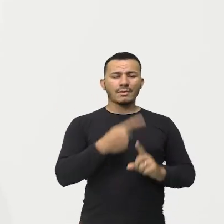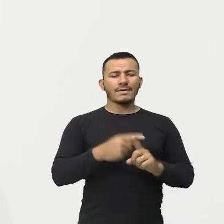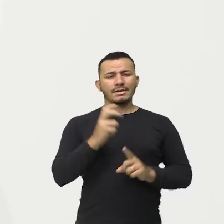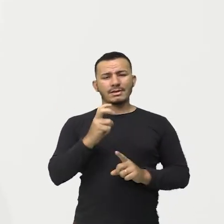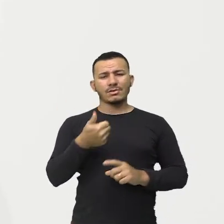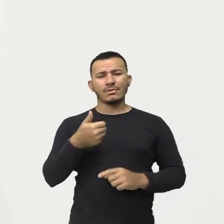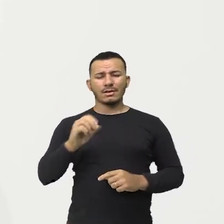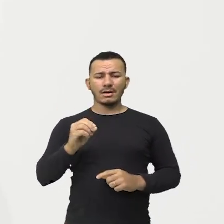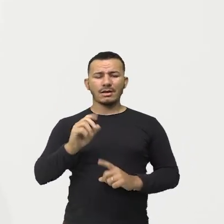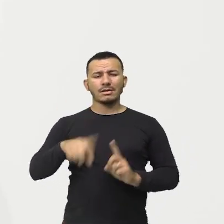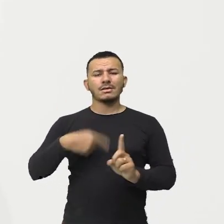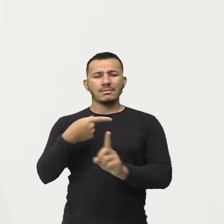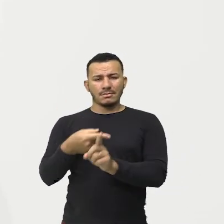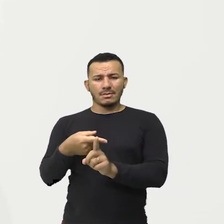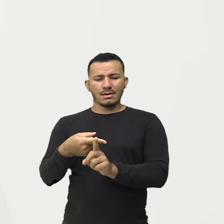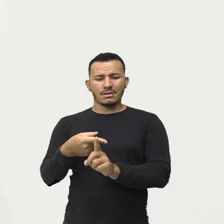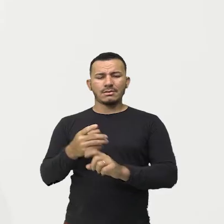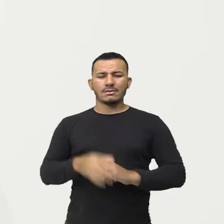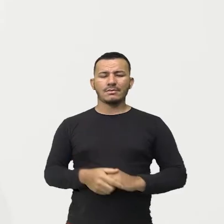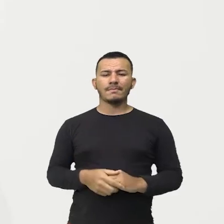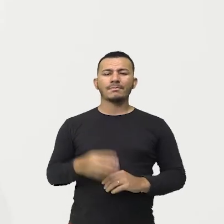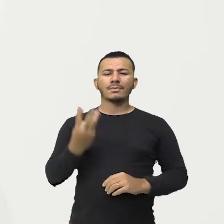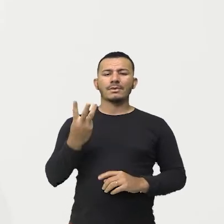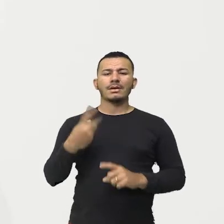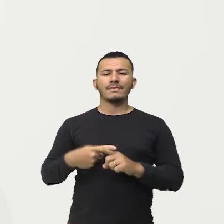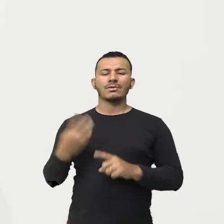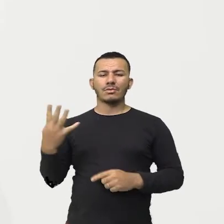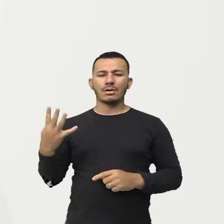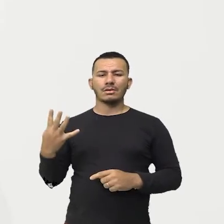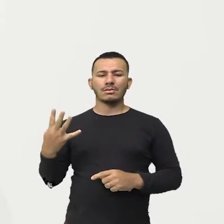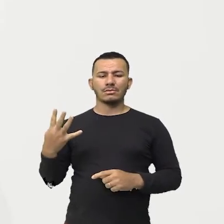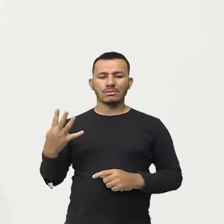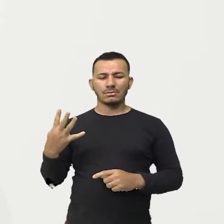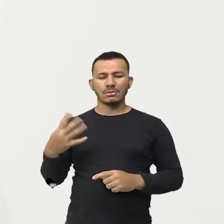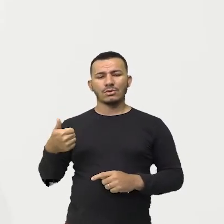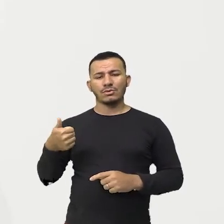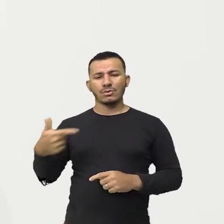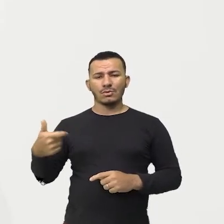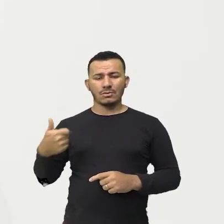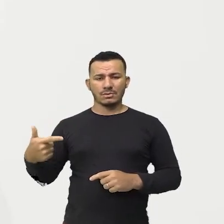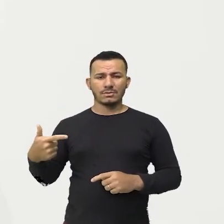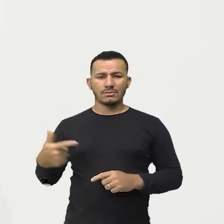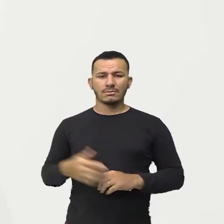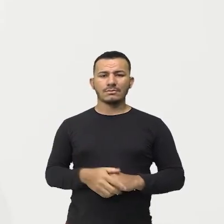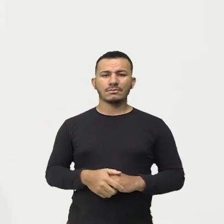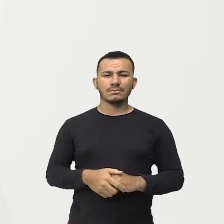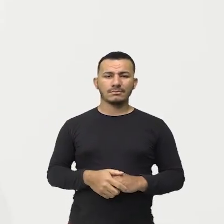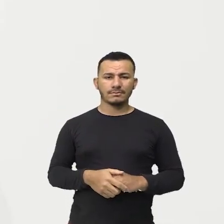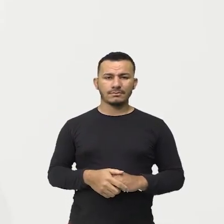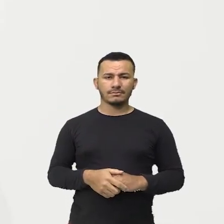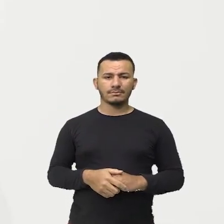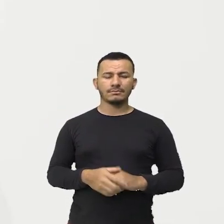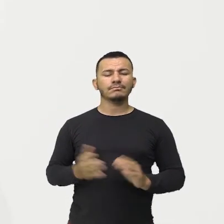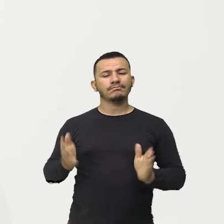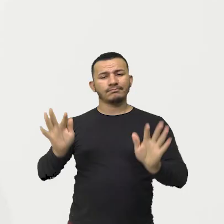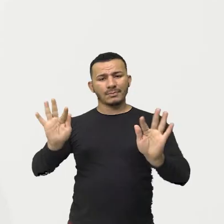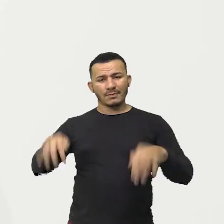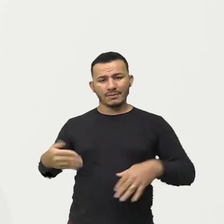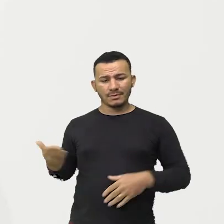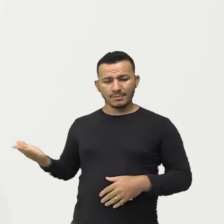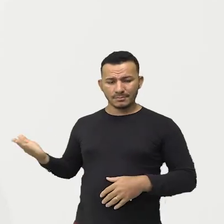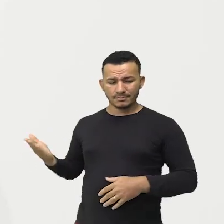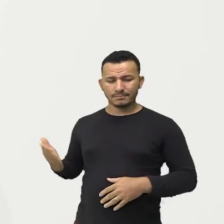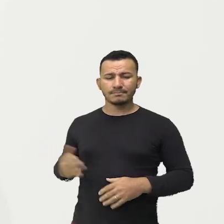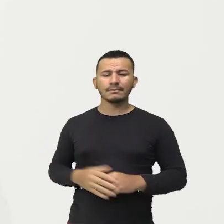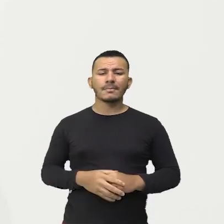10. Mais 3 vezes 4, que é 12. E aí a gente finaliza, né, a nossa